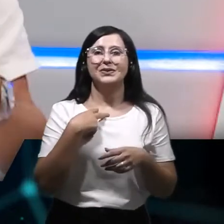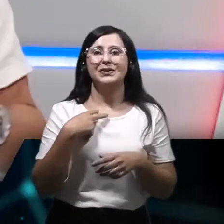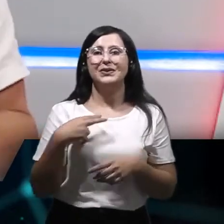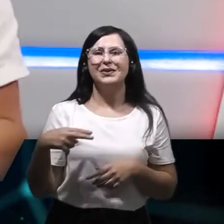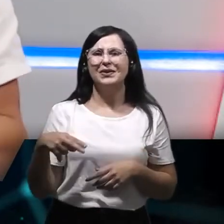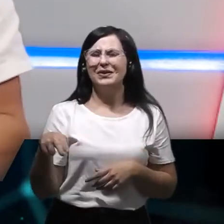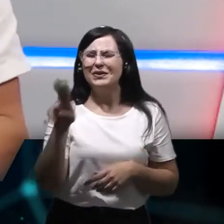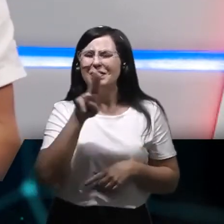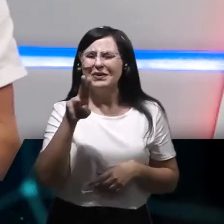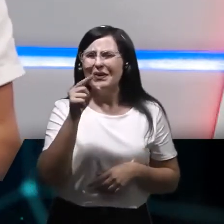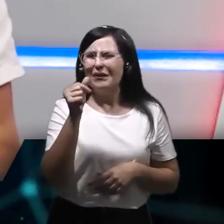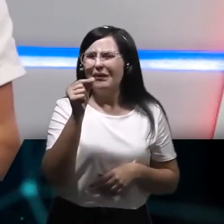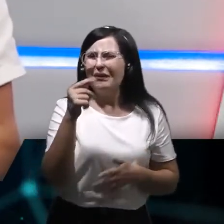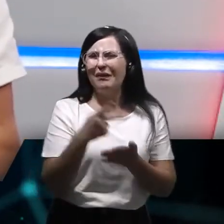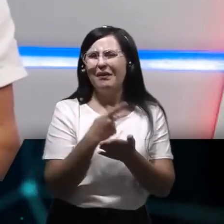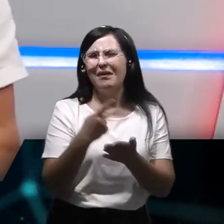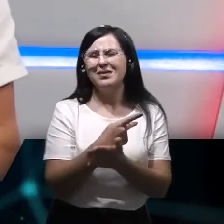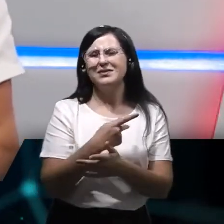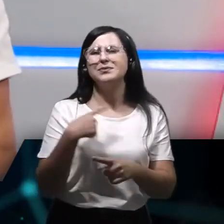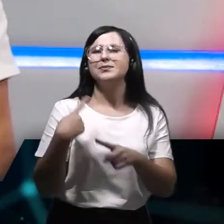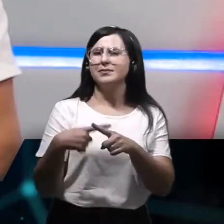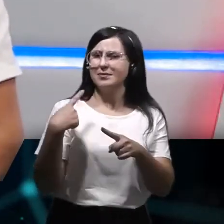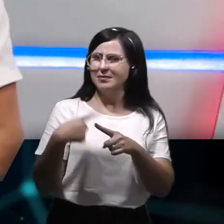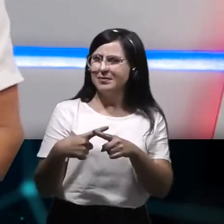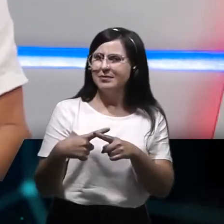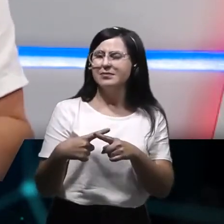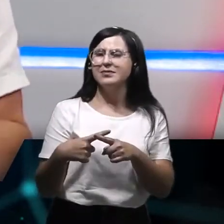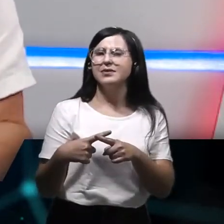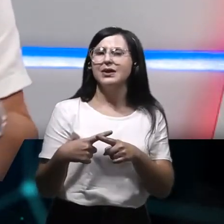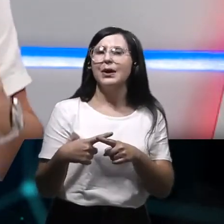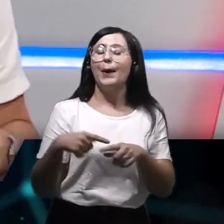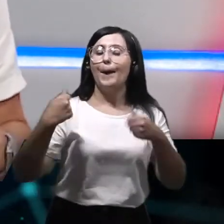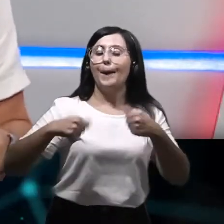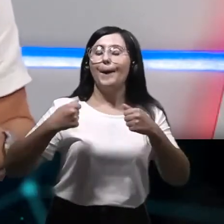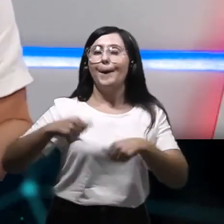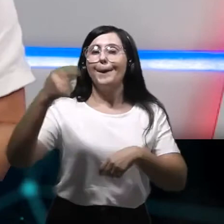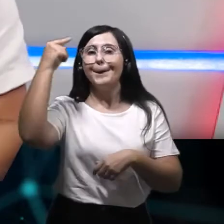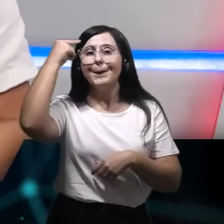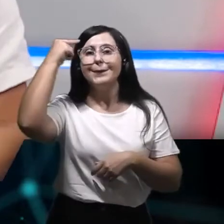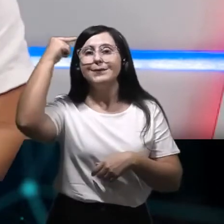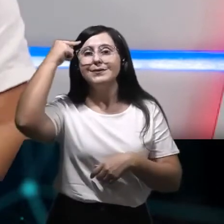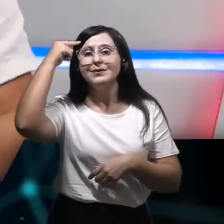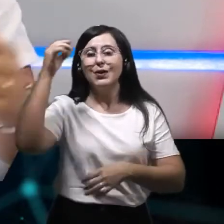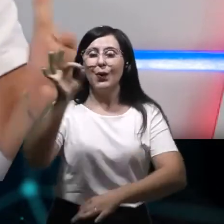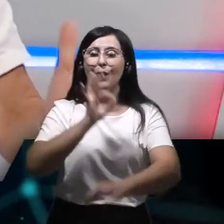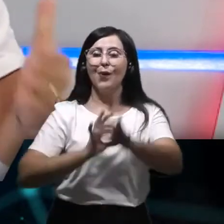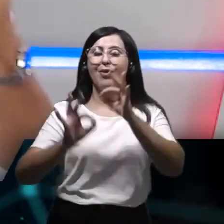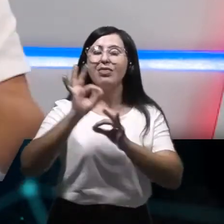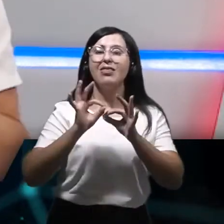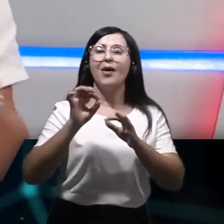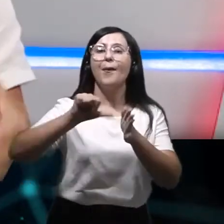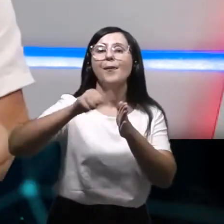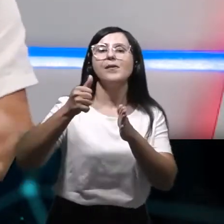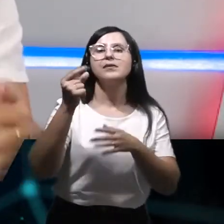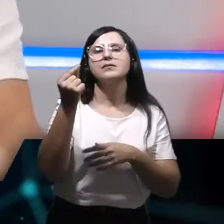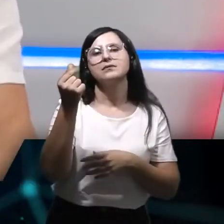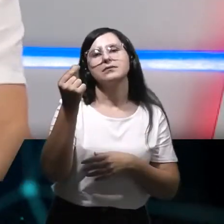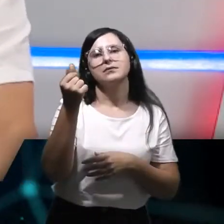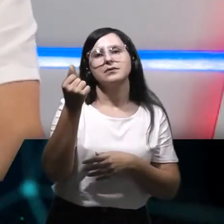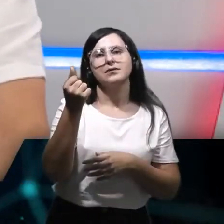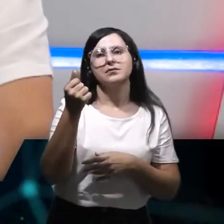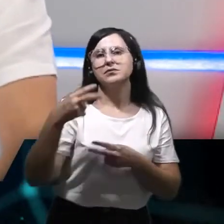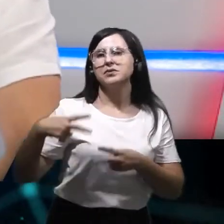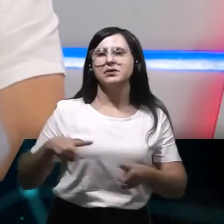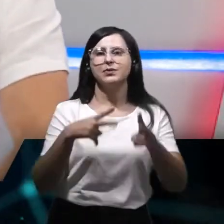a administração, para ser coerente, você tem que fazer o fluxo de caixa para que você possa honrar todos os